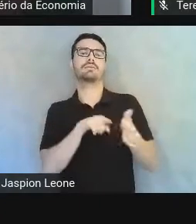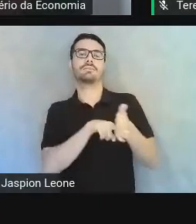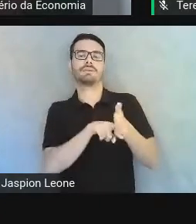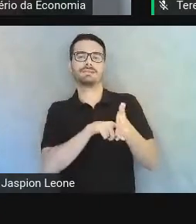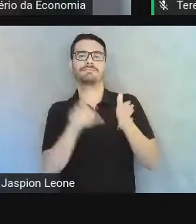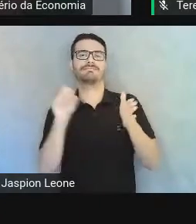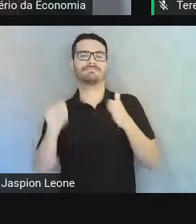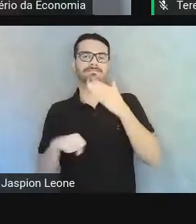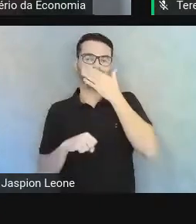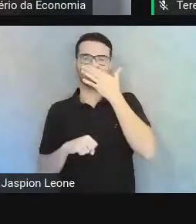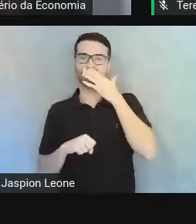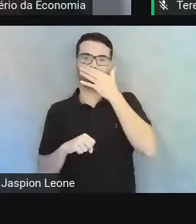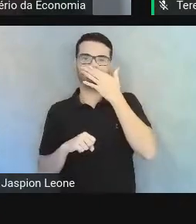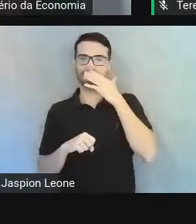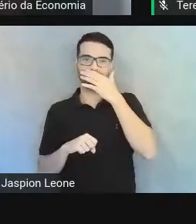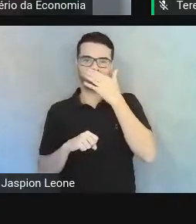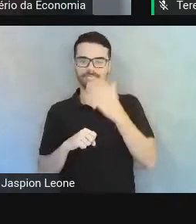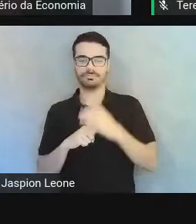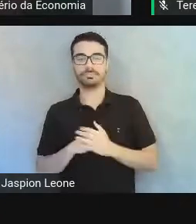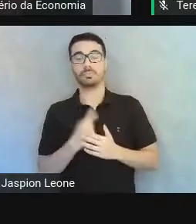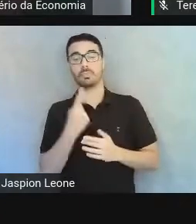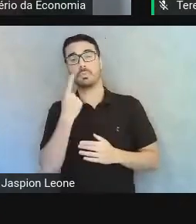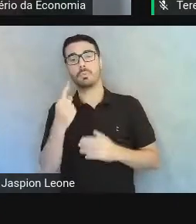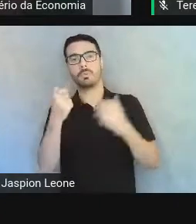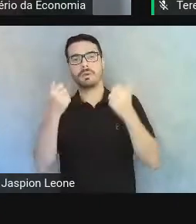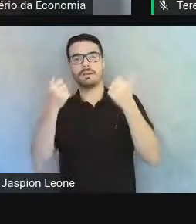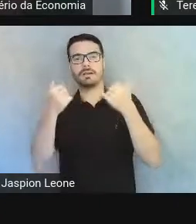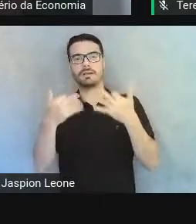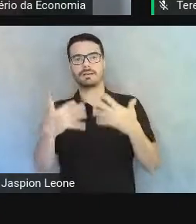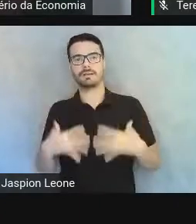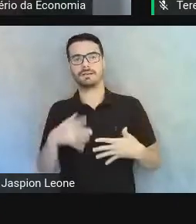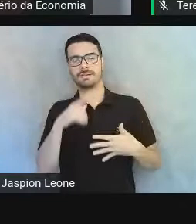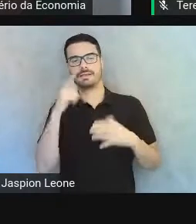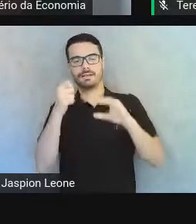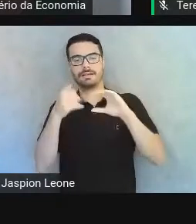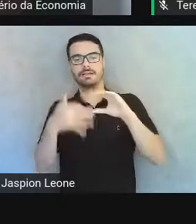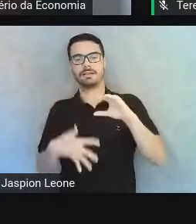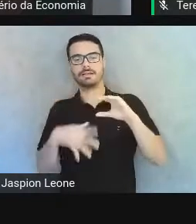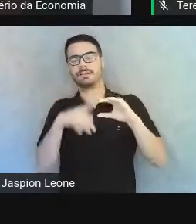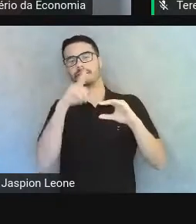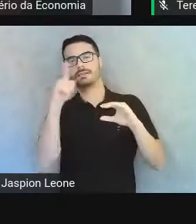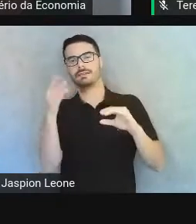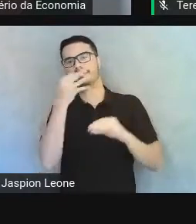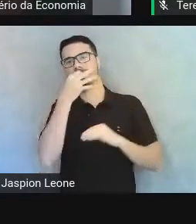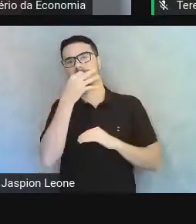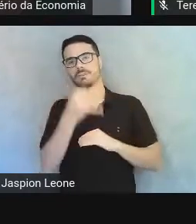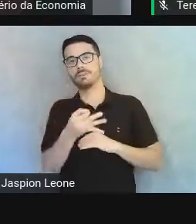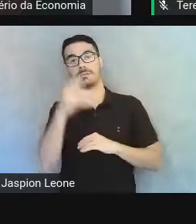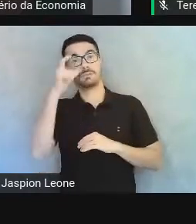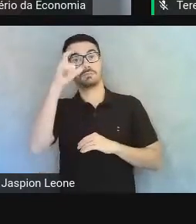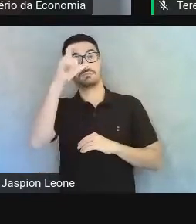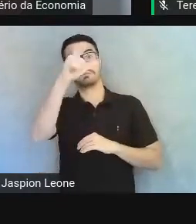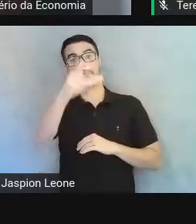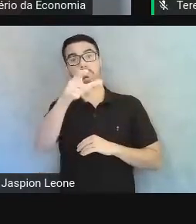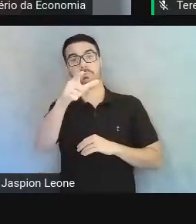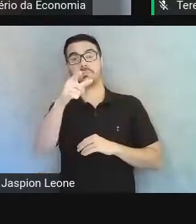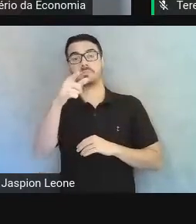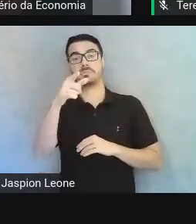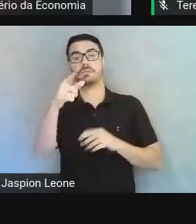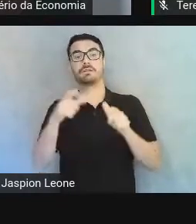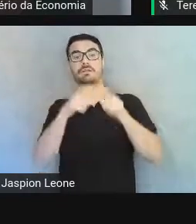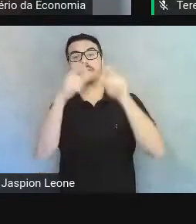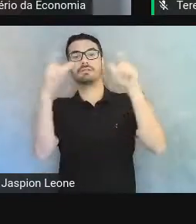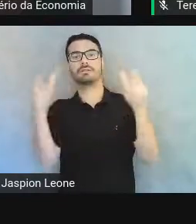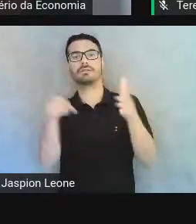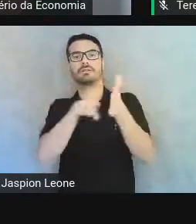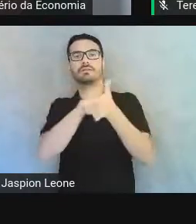né? Um desses aspectos que eu sugeriria, caso alguém tivesse interesse em expandir essa